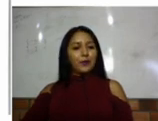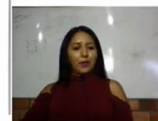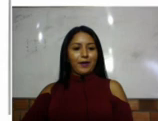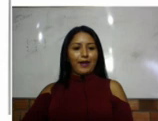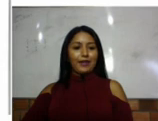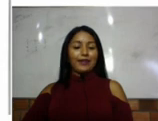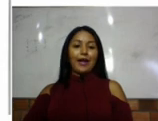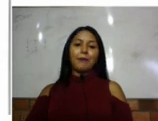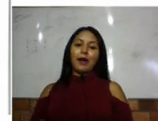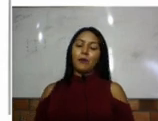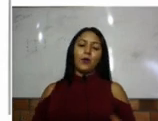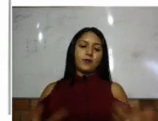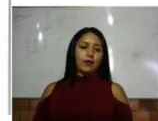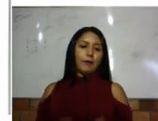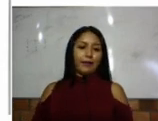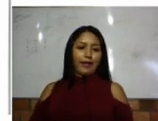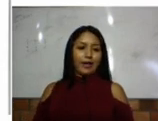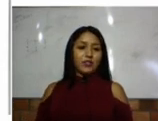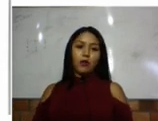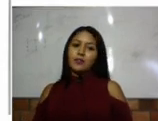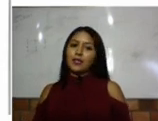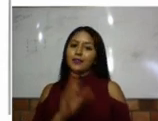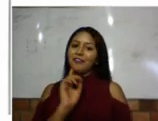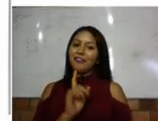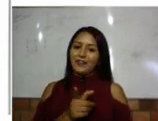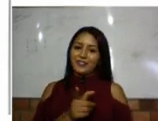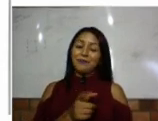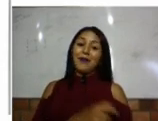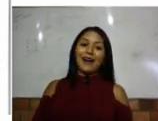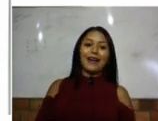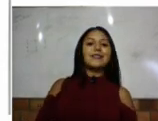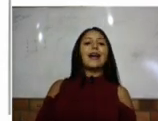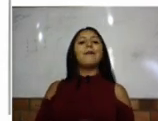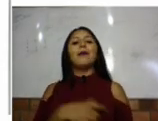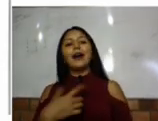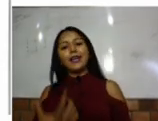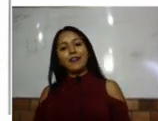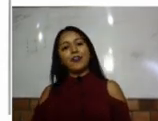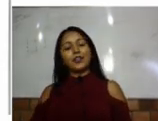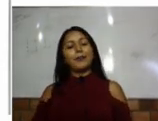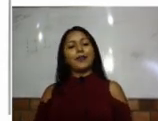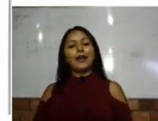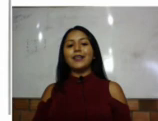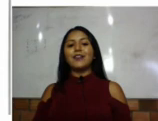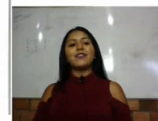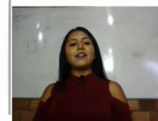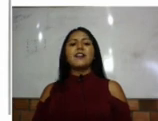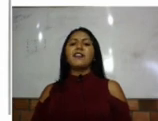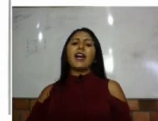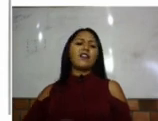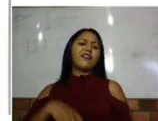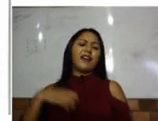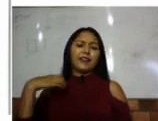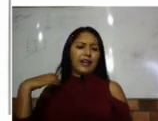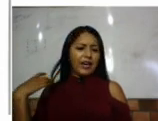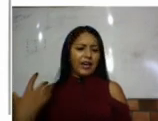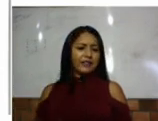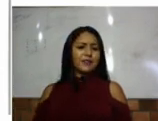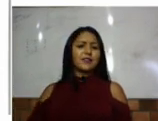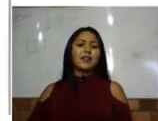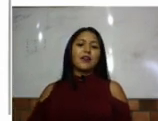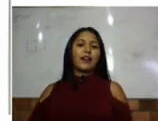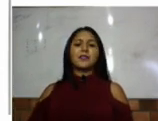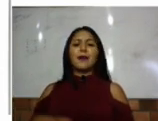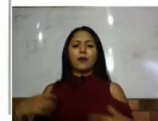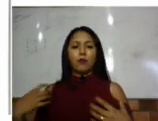ele explicou aqui para ela que a moça lá pilar tinha gostado da festa não mas a mãe e avó da pilar não ficaram